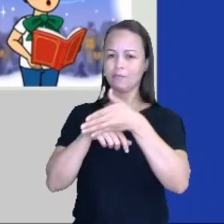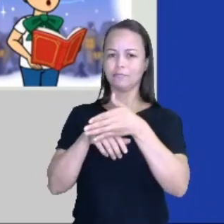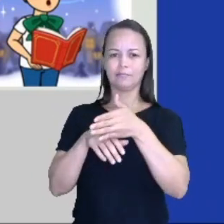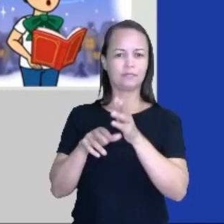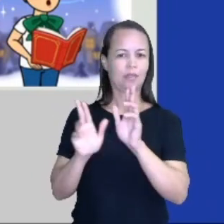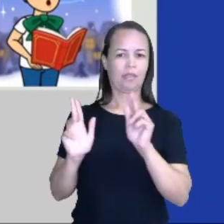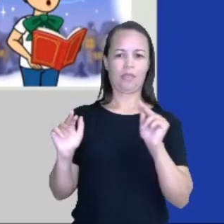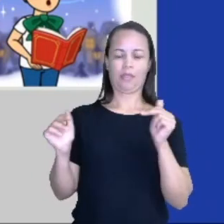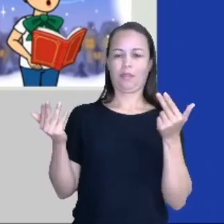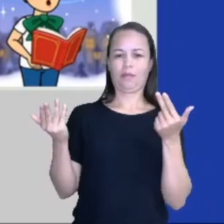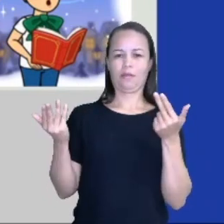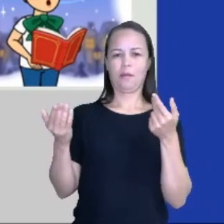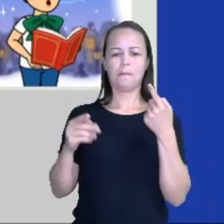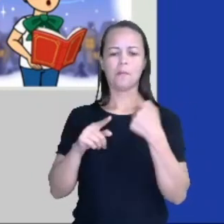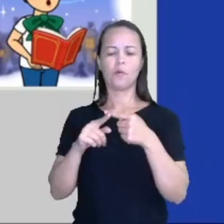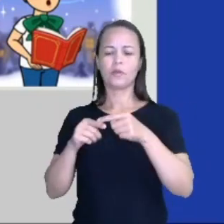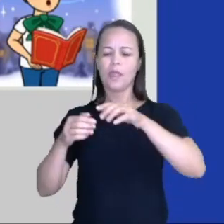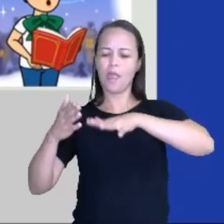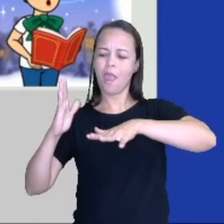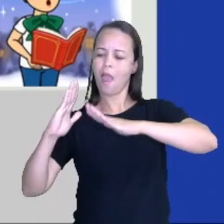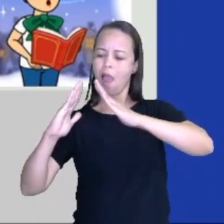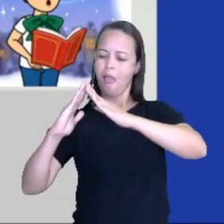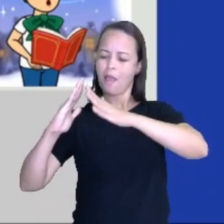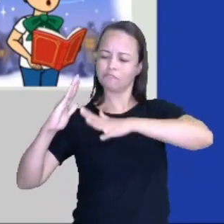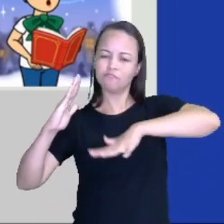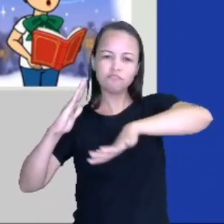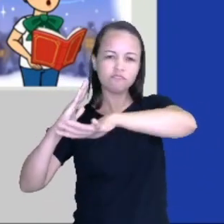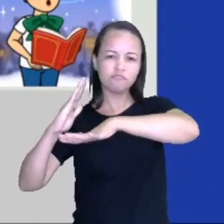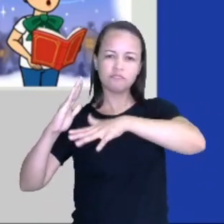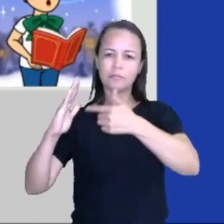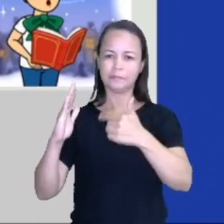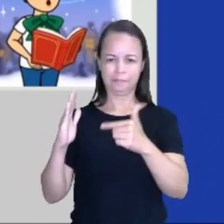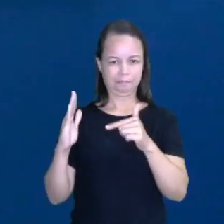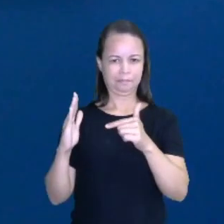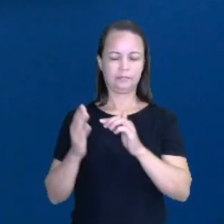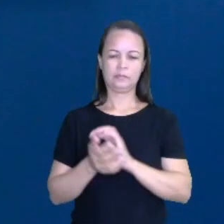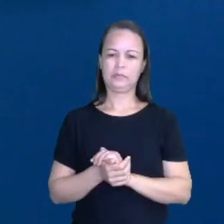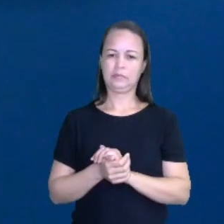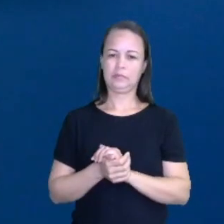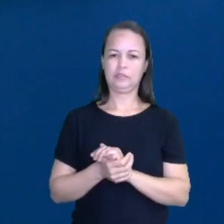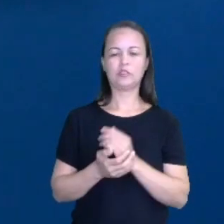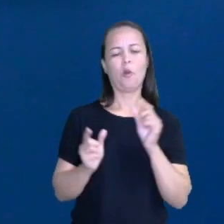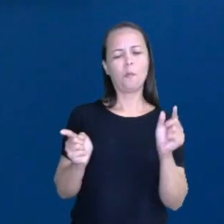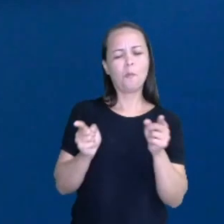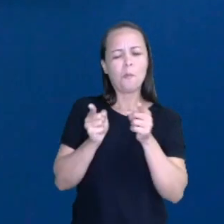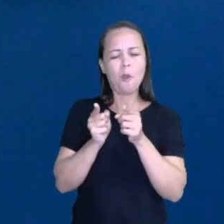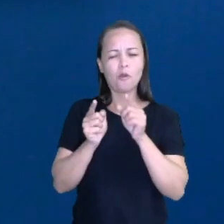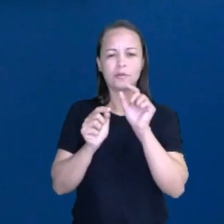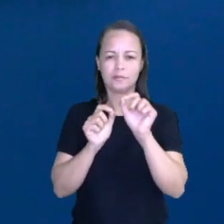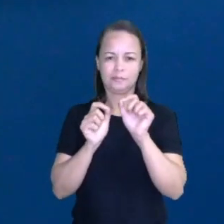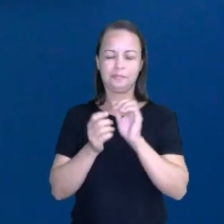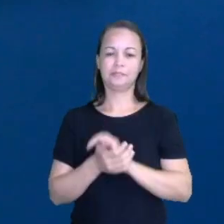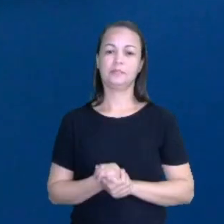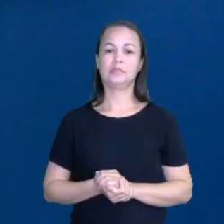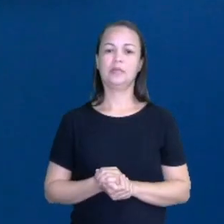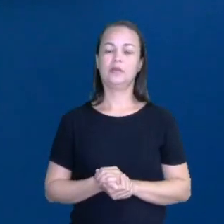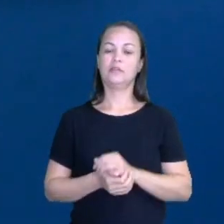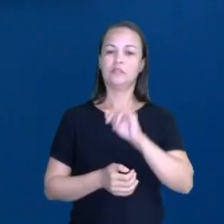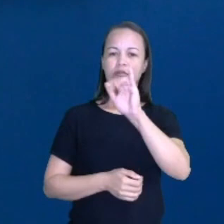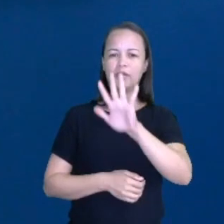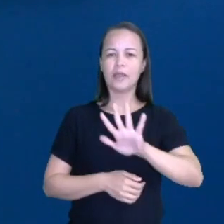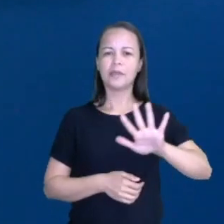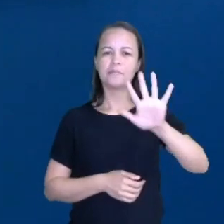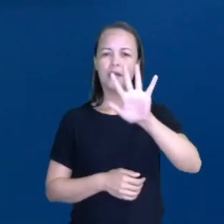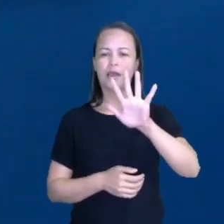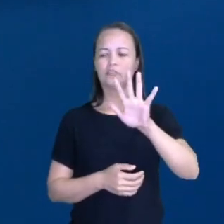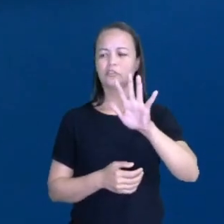não, porque na casa não tinha chão. Só um trechinho, né? E aí você vê essa figura bem engraçada